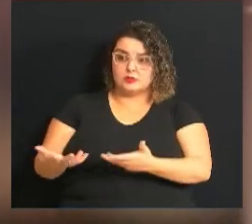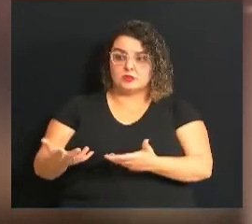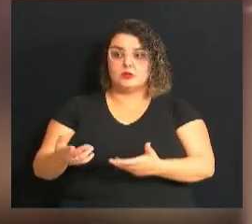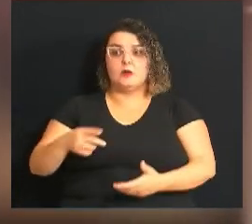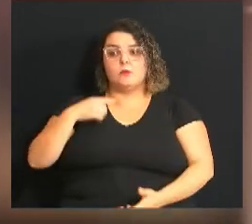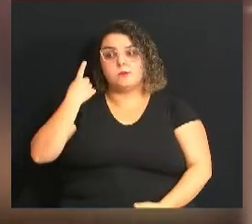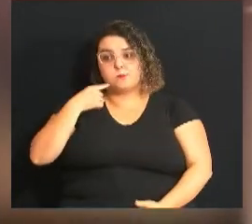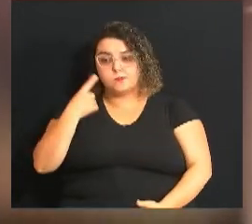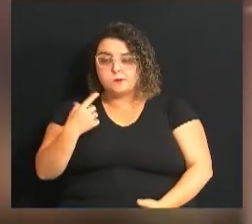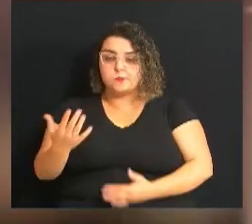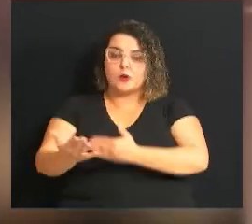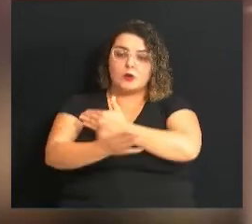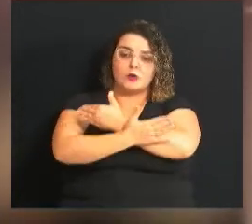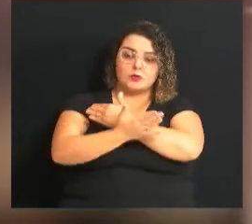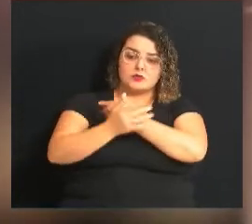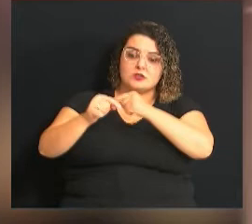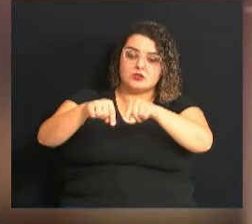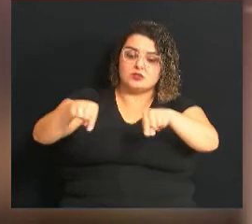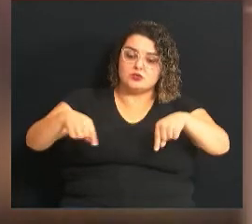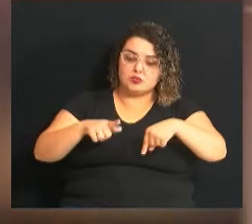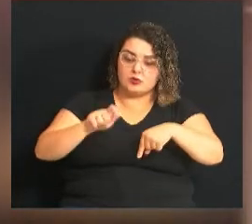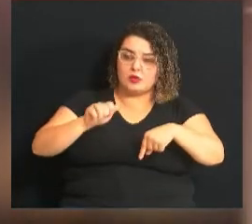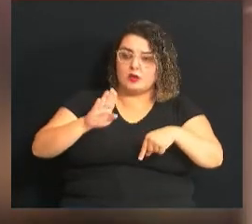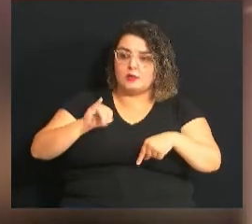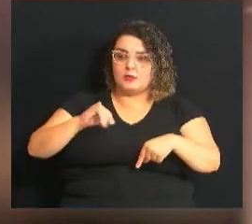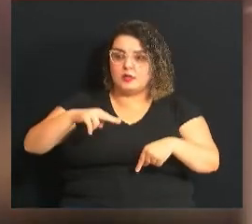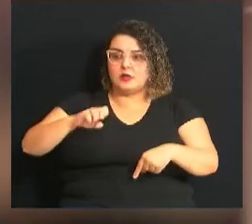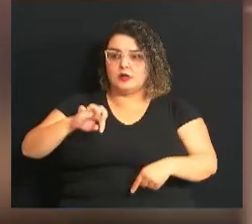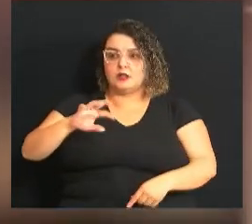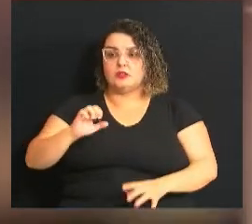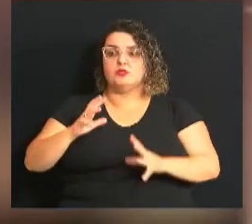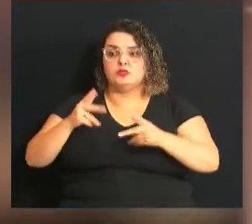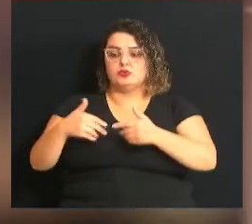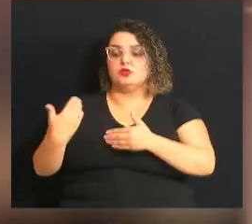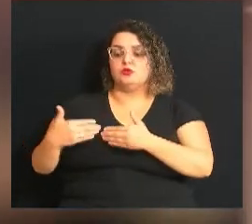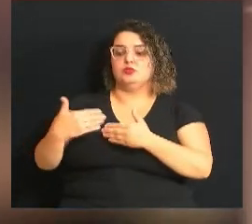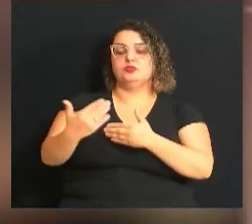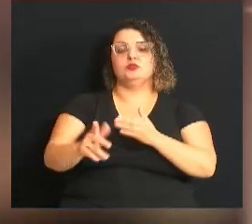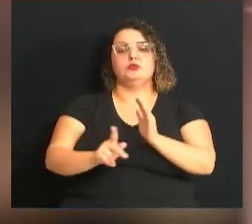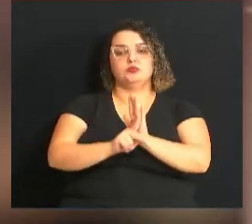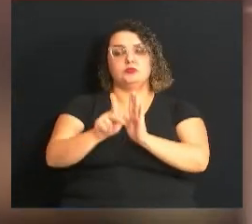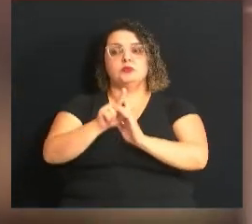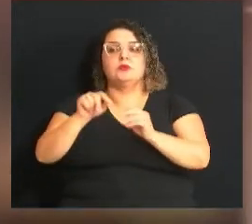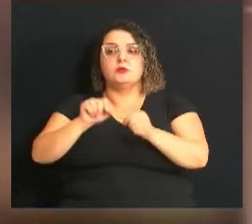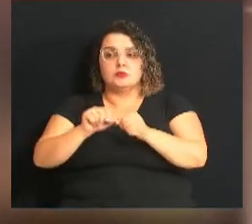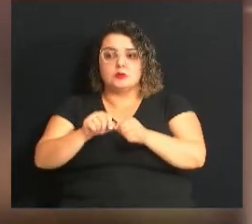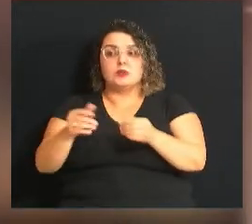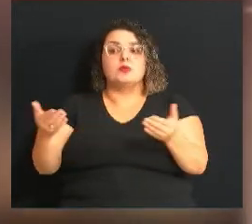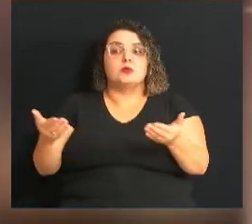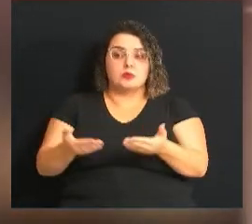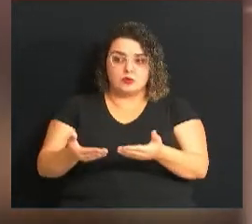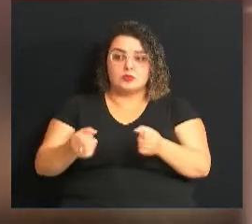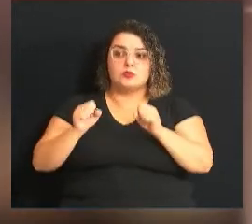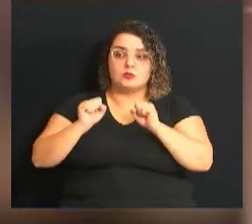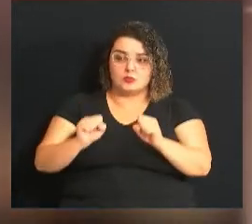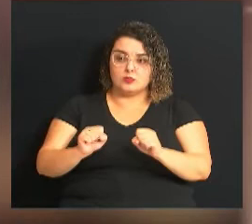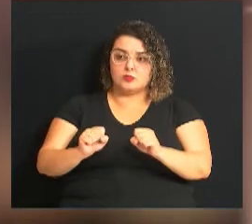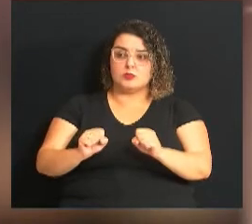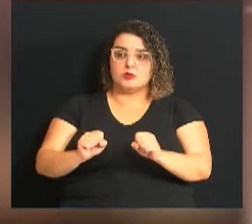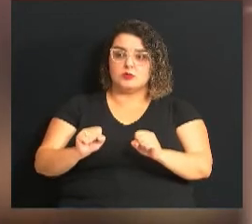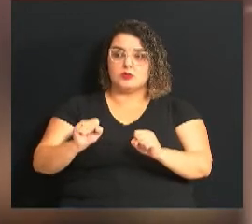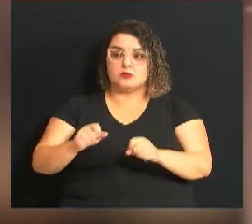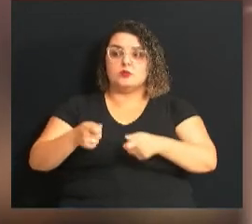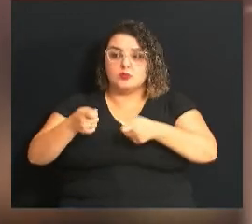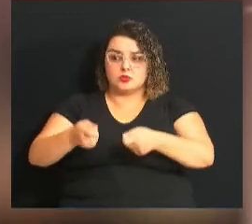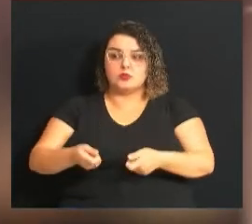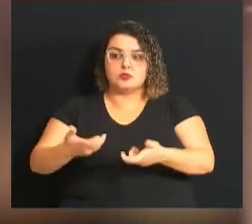que nos ajudam no gabinete para tramitar todos esses projetos e fazer com que hoje nós possamos realizar